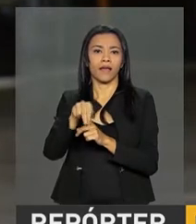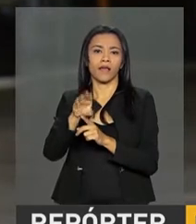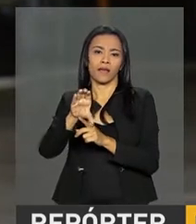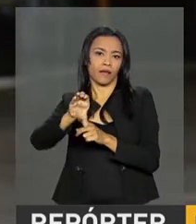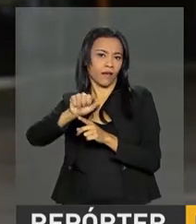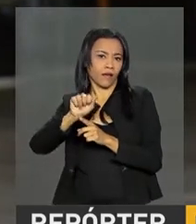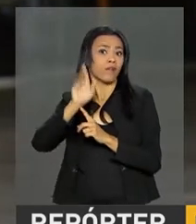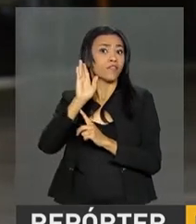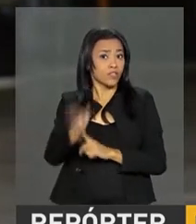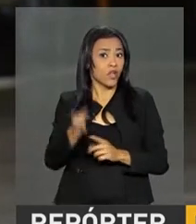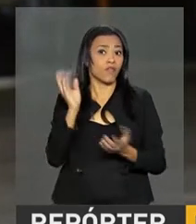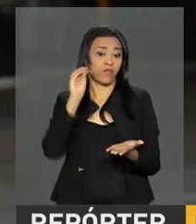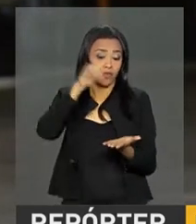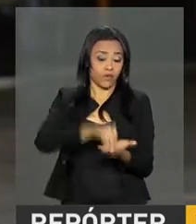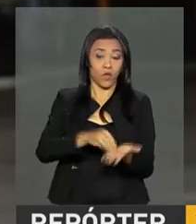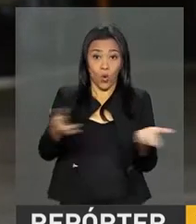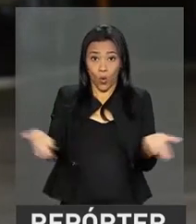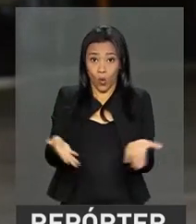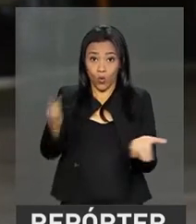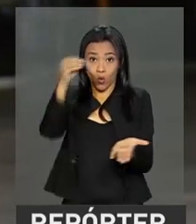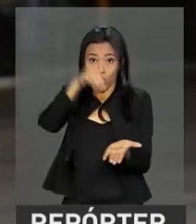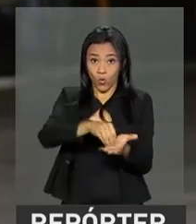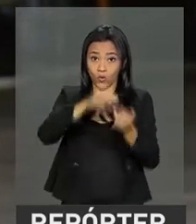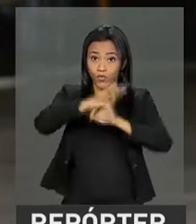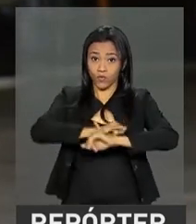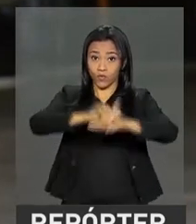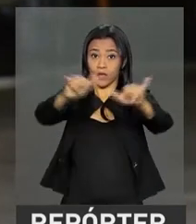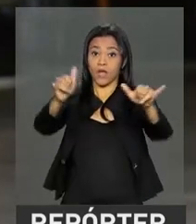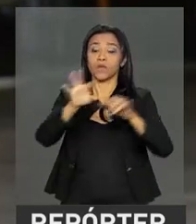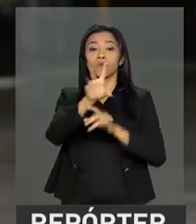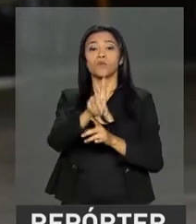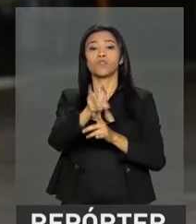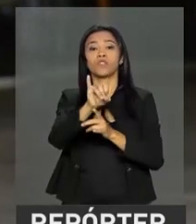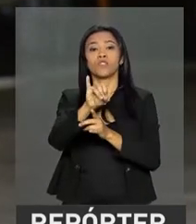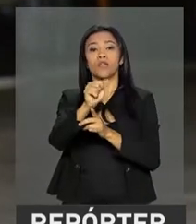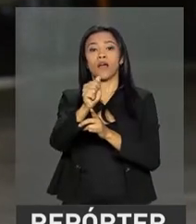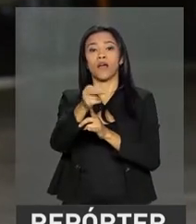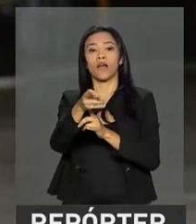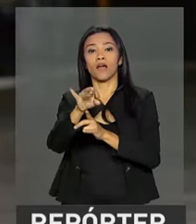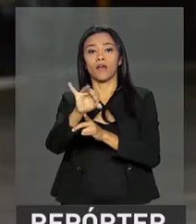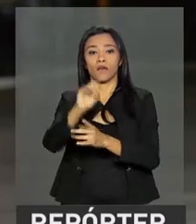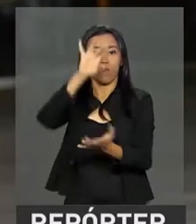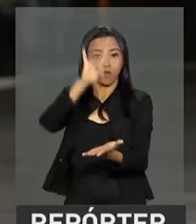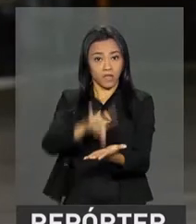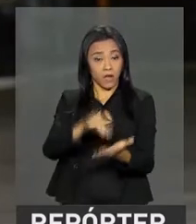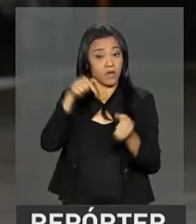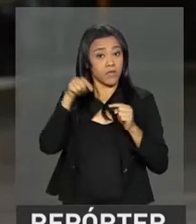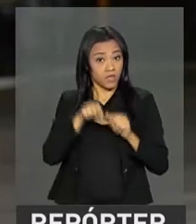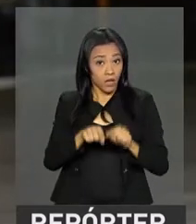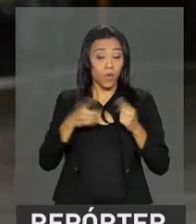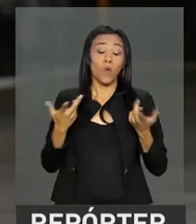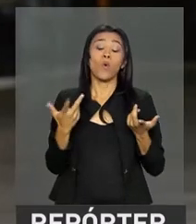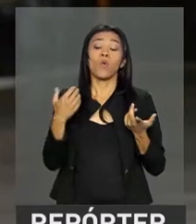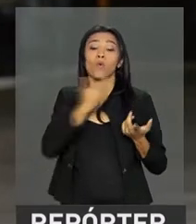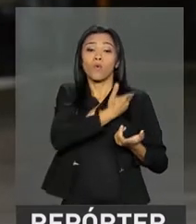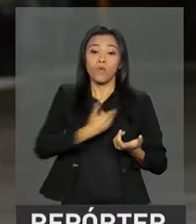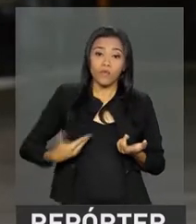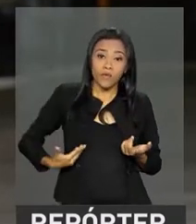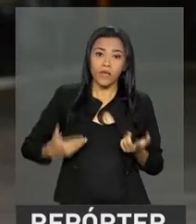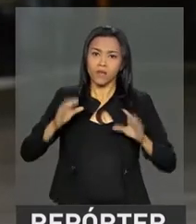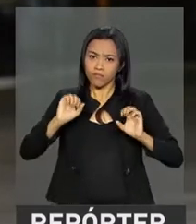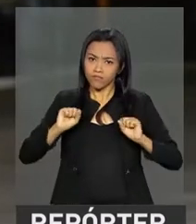foi publicado na edição de hoje do diário oficial da união com essa decisão o governo estabelece as condições da área conforme